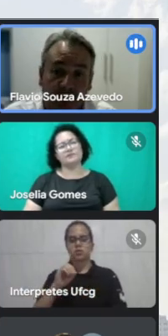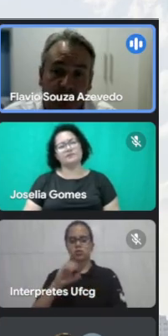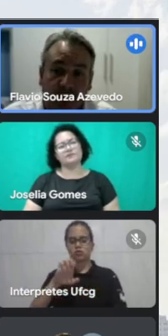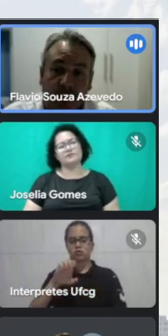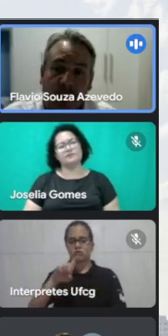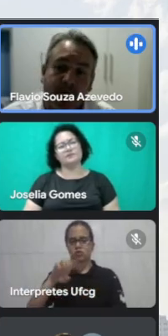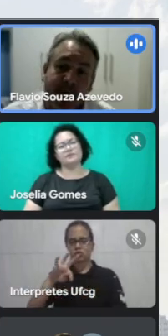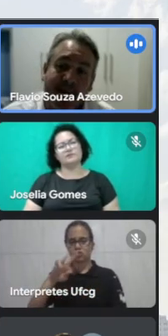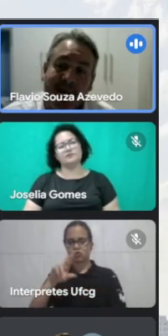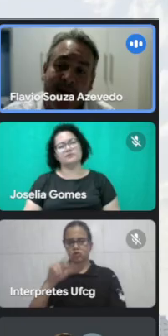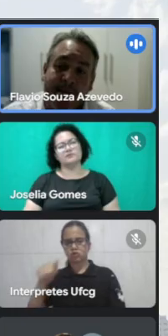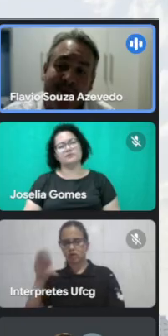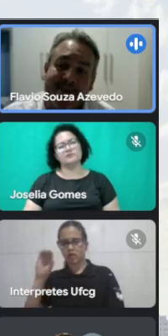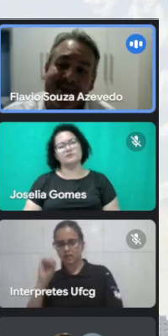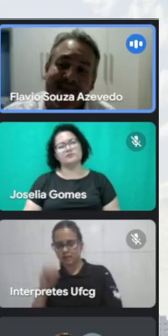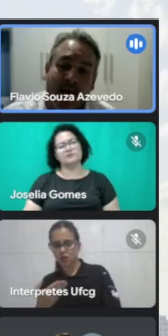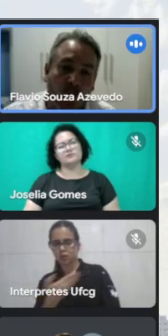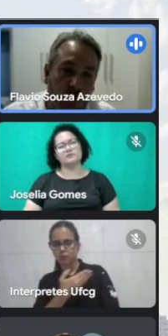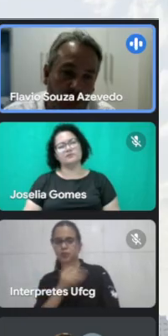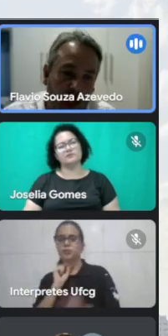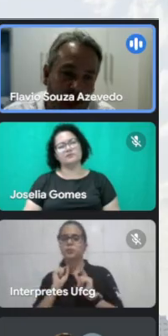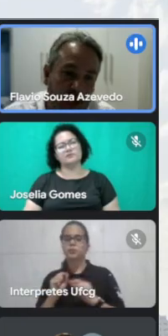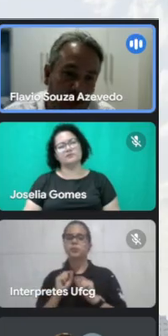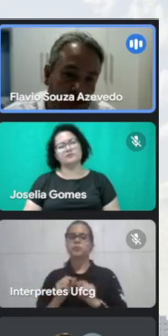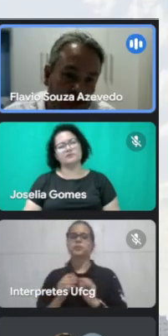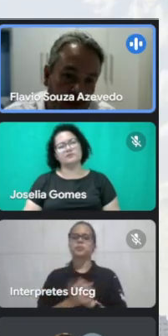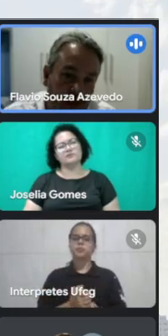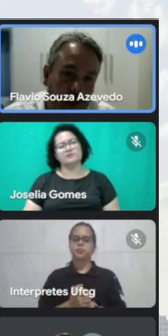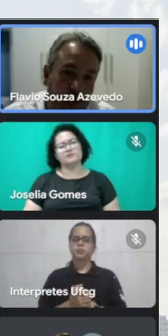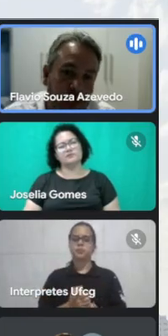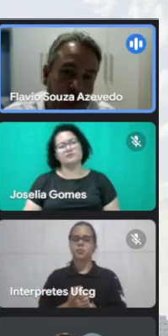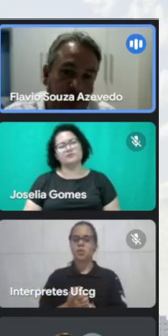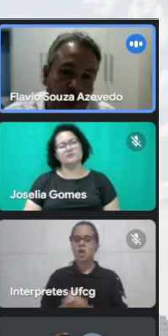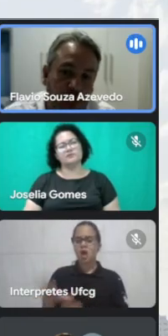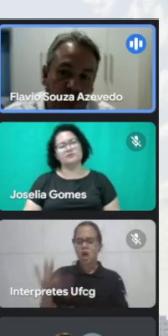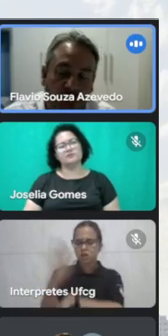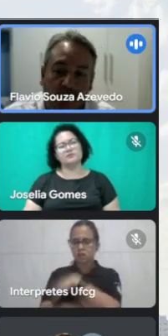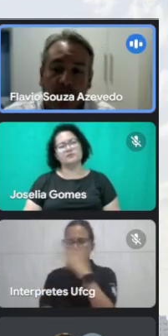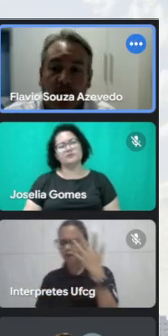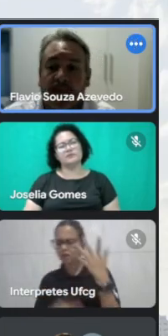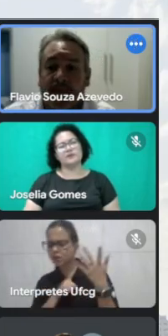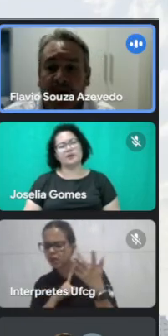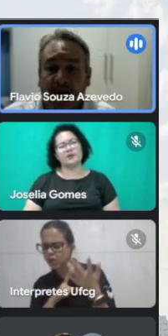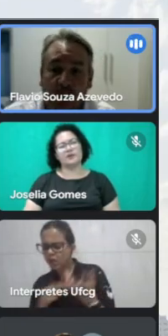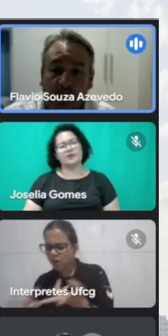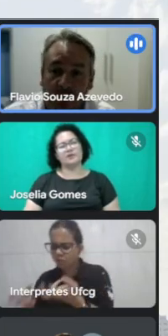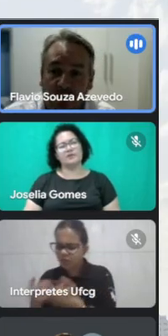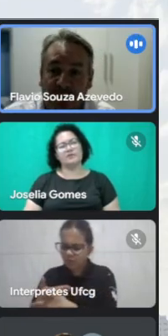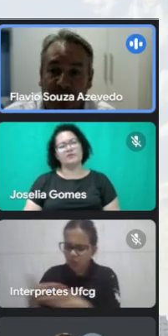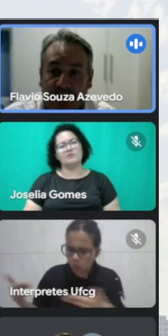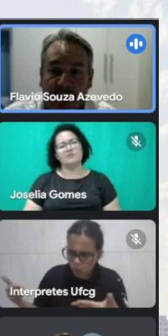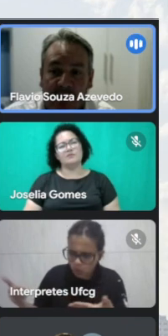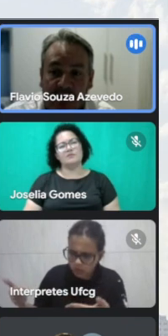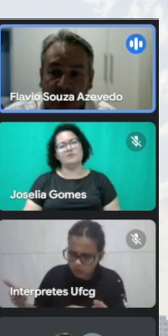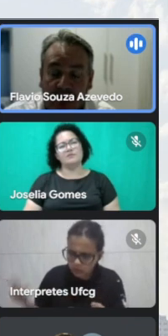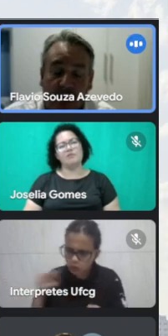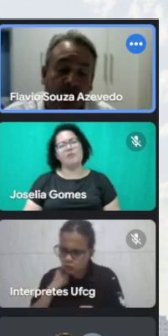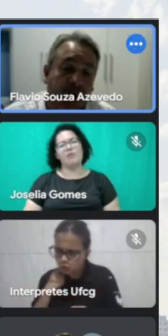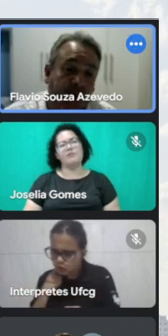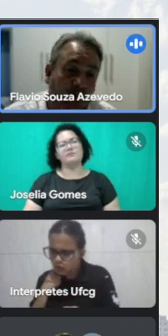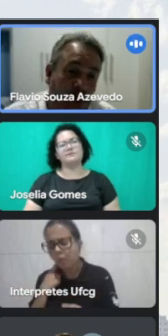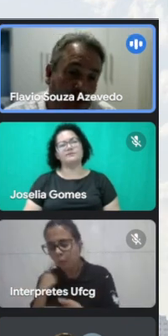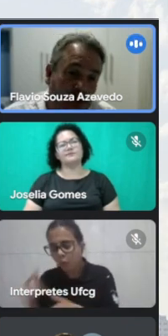de remediação no qual as plantas têm a capacidade de acumular em seus tecidos contaminantes extraídos do solo, da água, do ar, sem